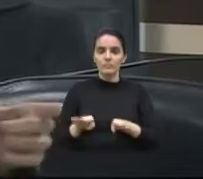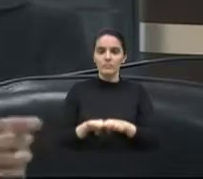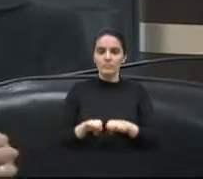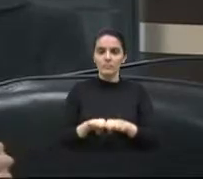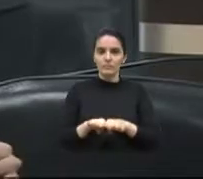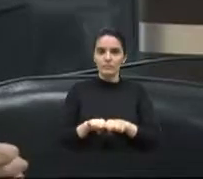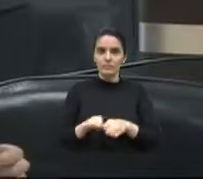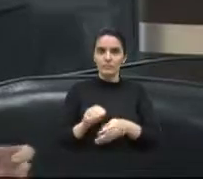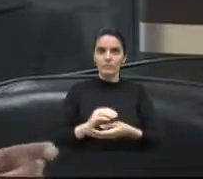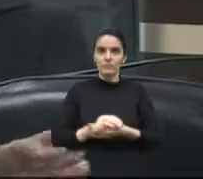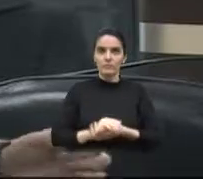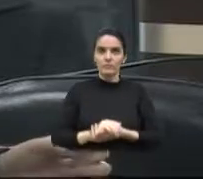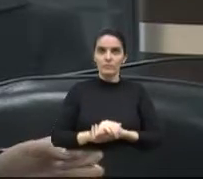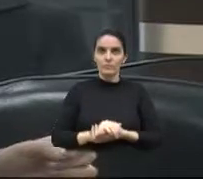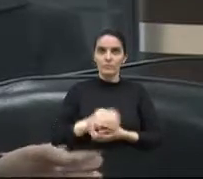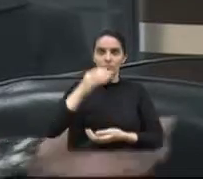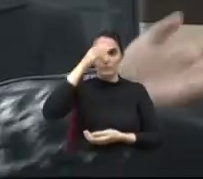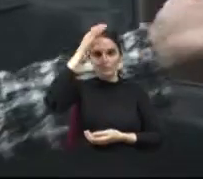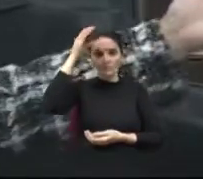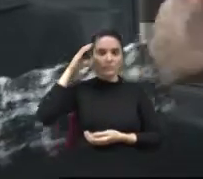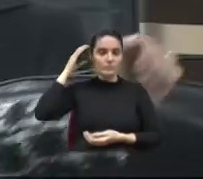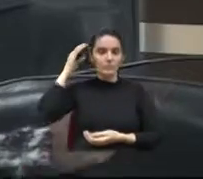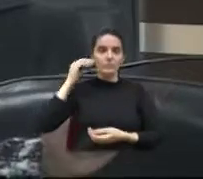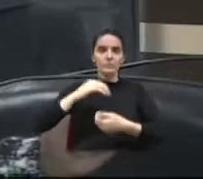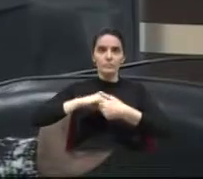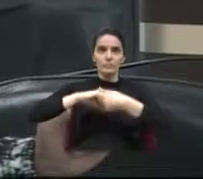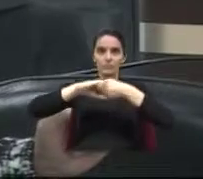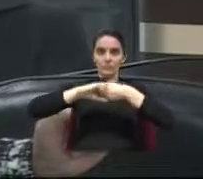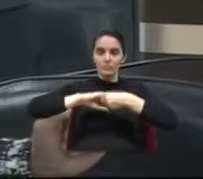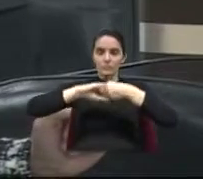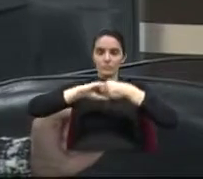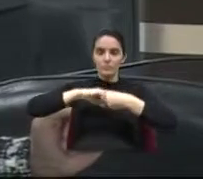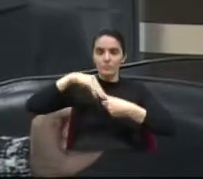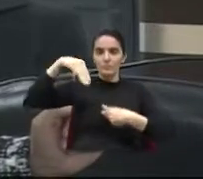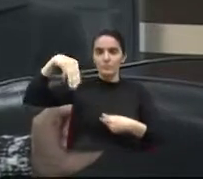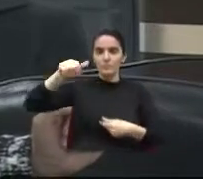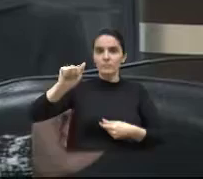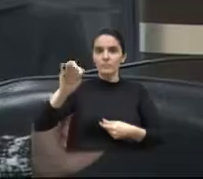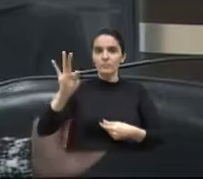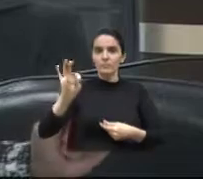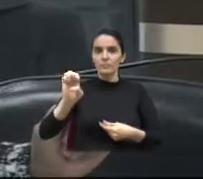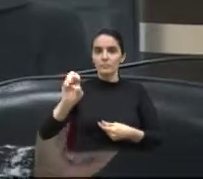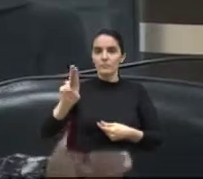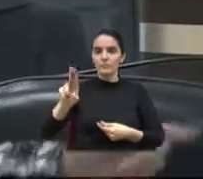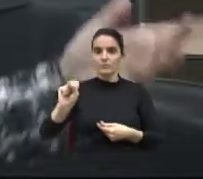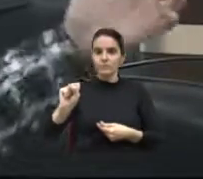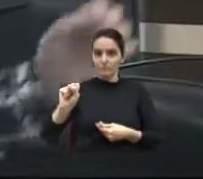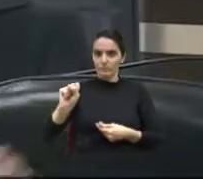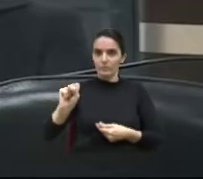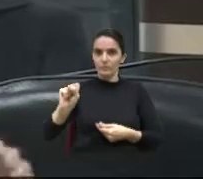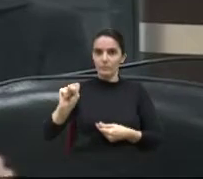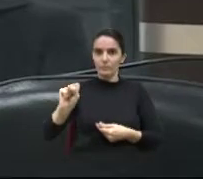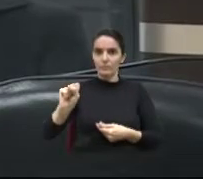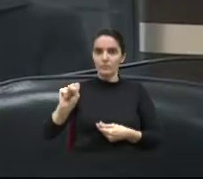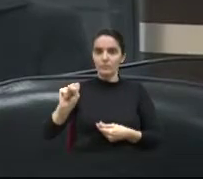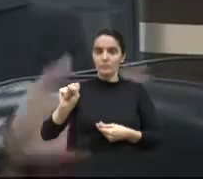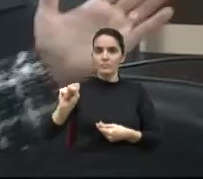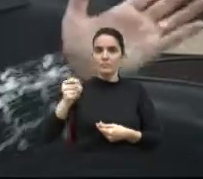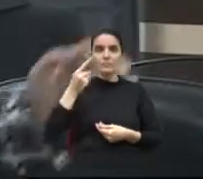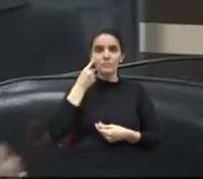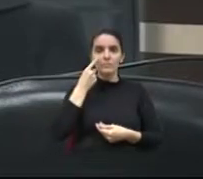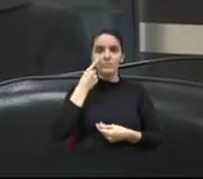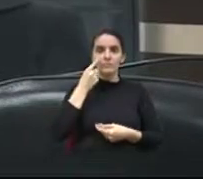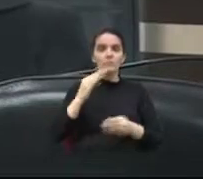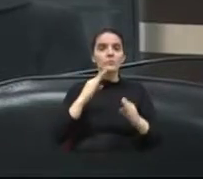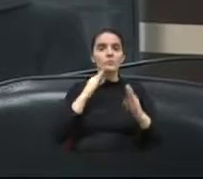eu sei que não é o objeto, mas eu gostaria de parabenizar o servidor Matheus, que está aqui conosco hoje. Vi nas redes sociais os